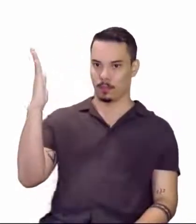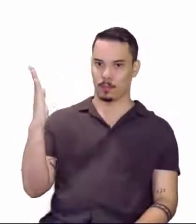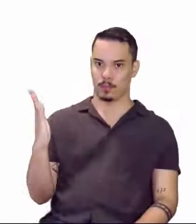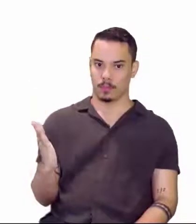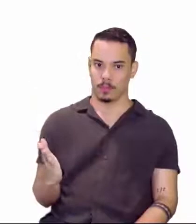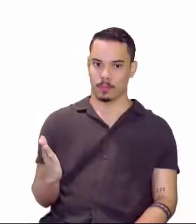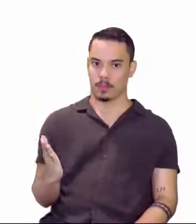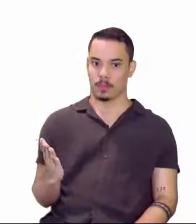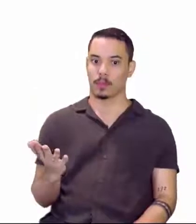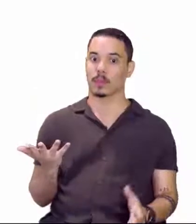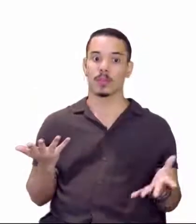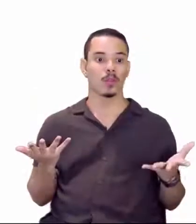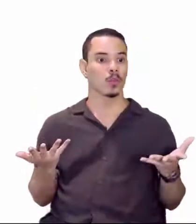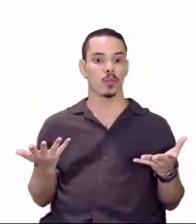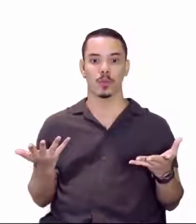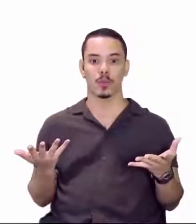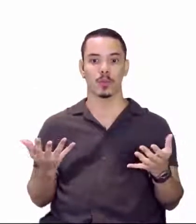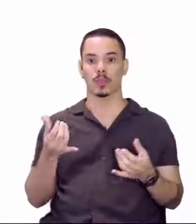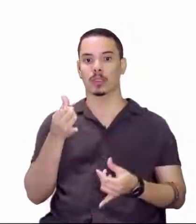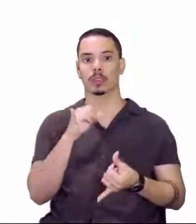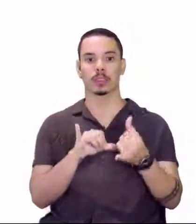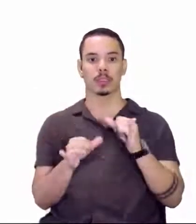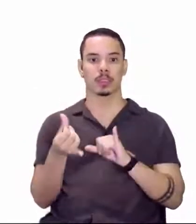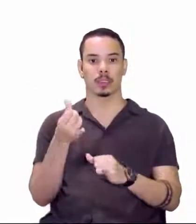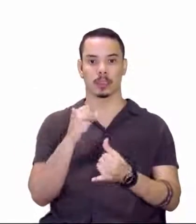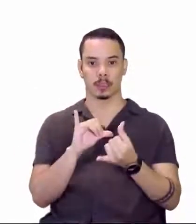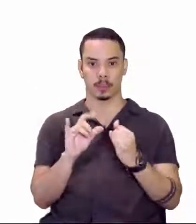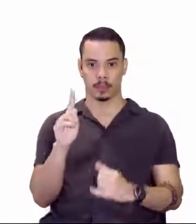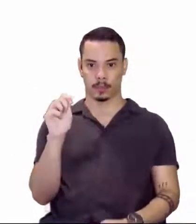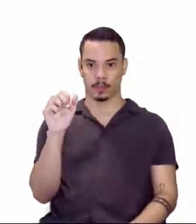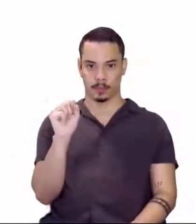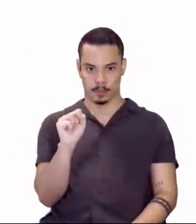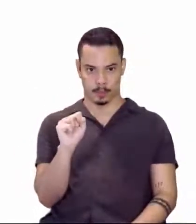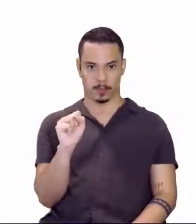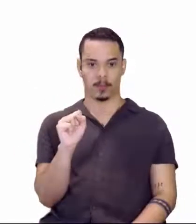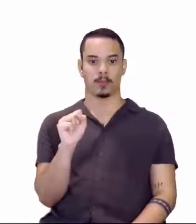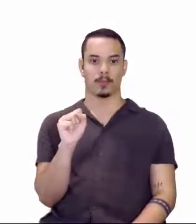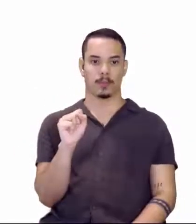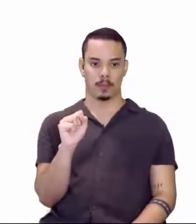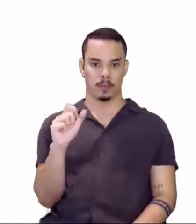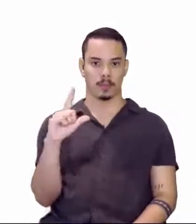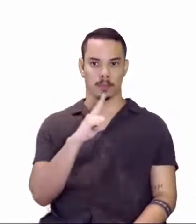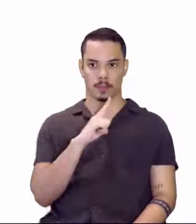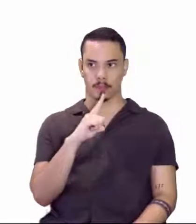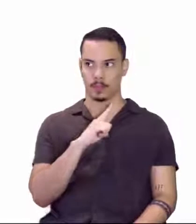Quem são os elementos químicos, os átomos que estão no estado gasoso? Então, você tem aqui o hidrogênio,